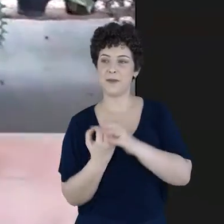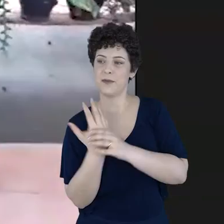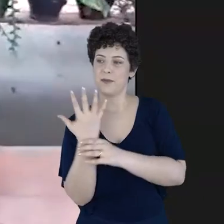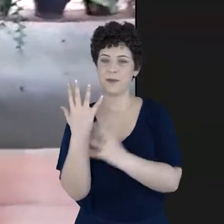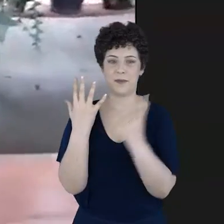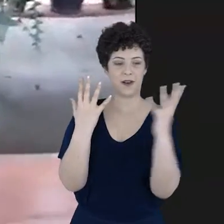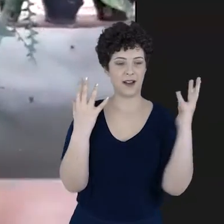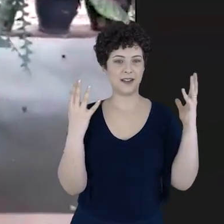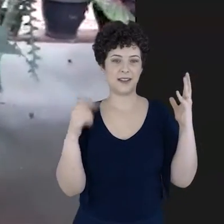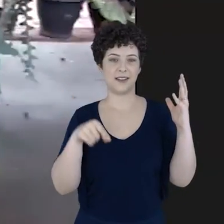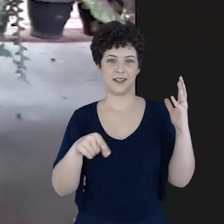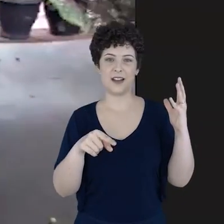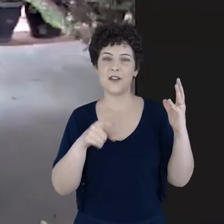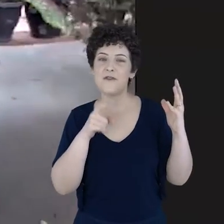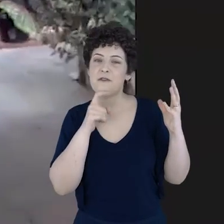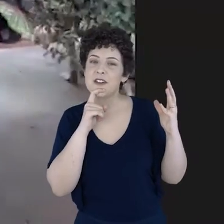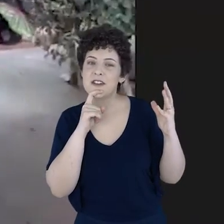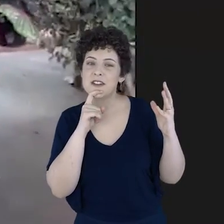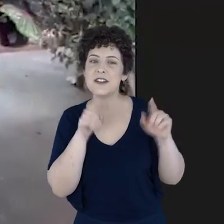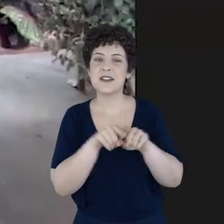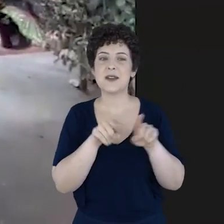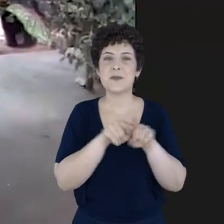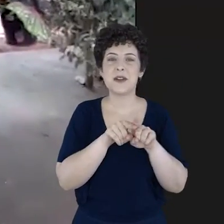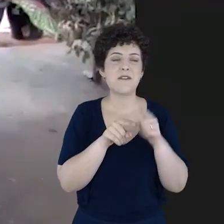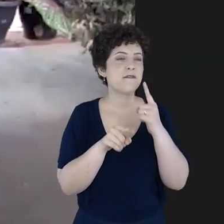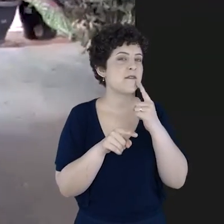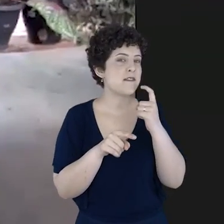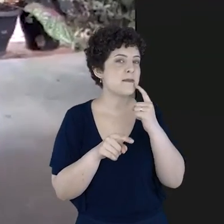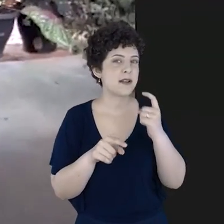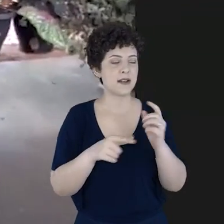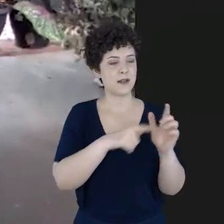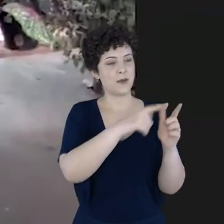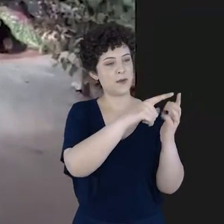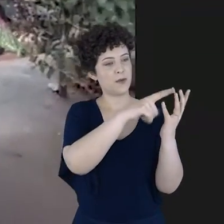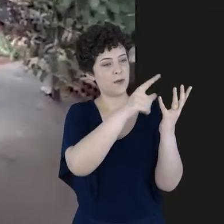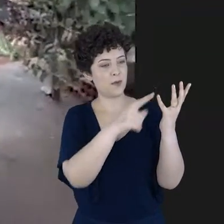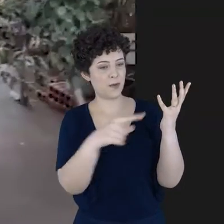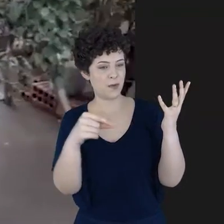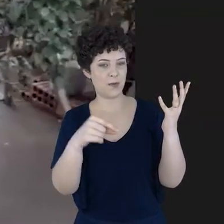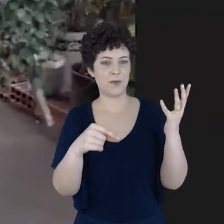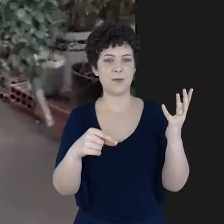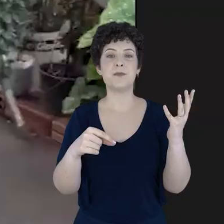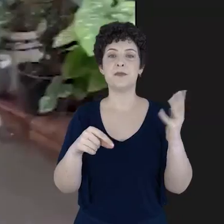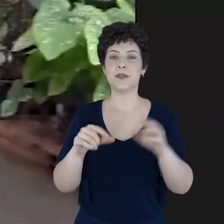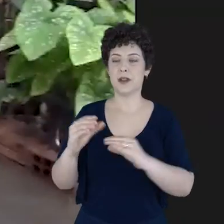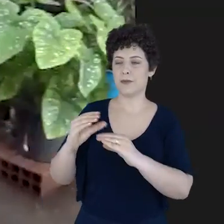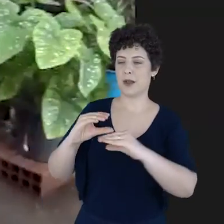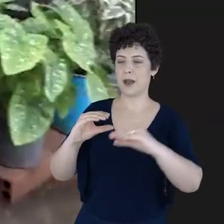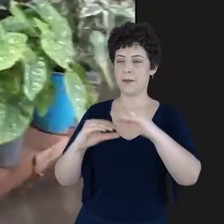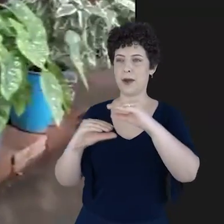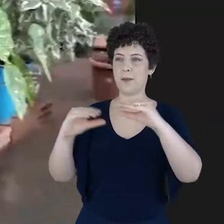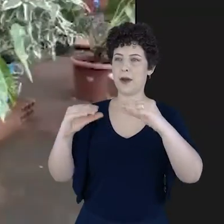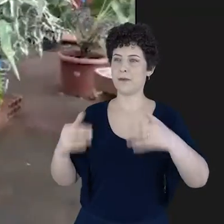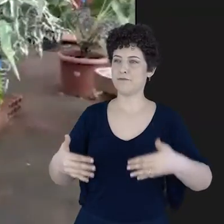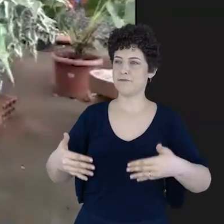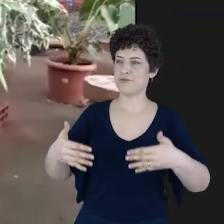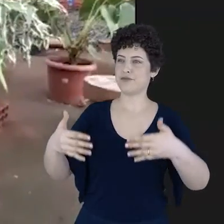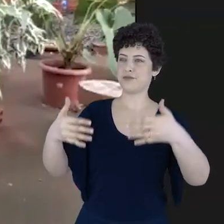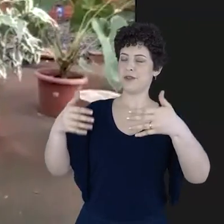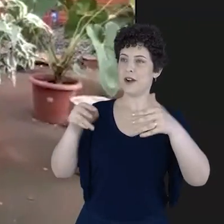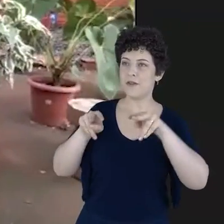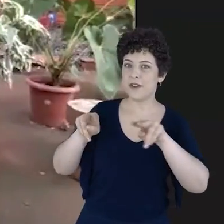as árvores. Plantas verdes, plantas vermelhas. Folhagens avermelhadas. Um muro de tijolinhos à